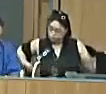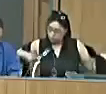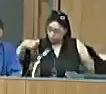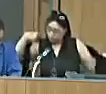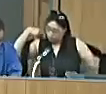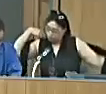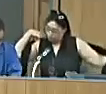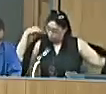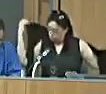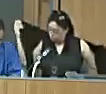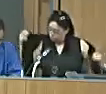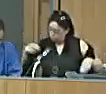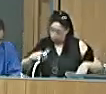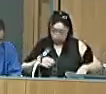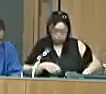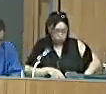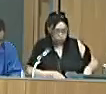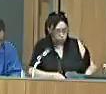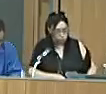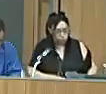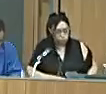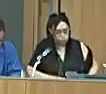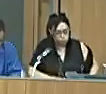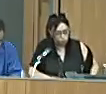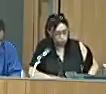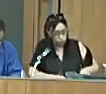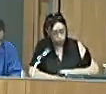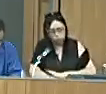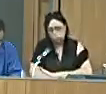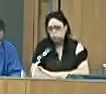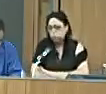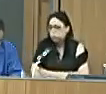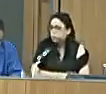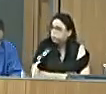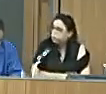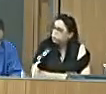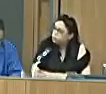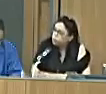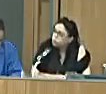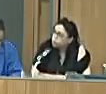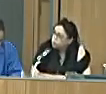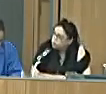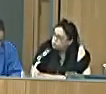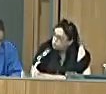a senhora maria de andrade presidência